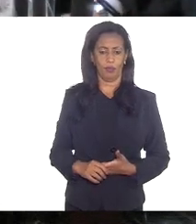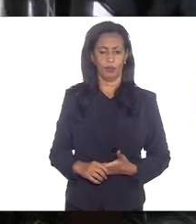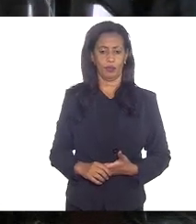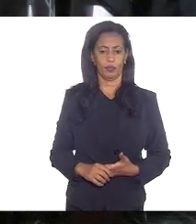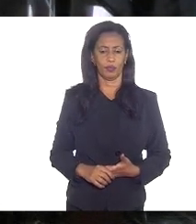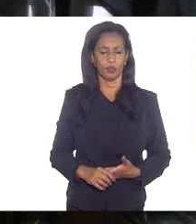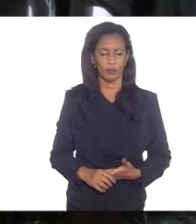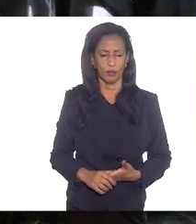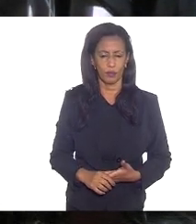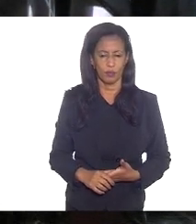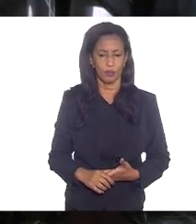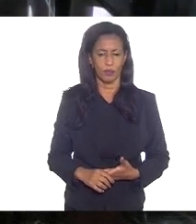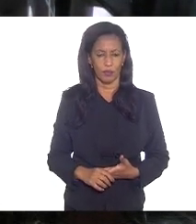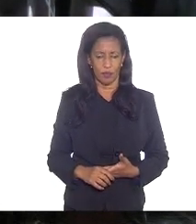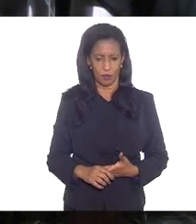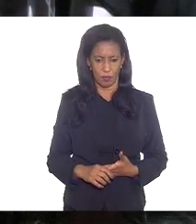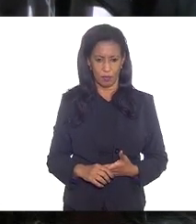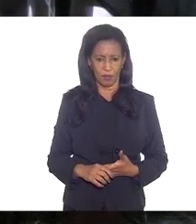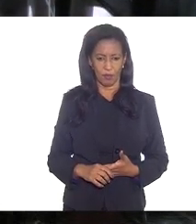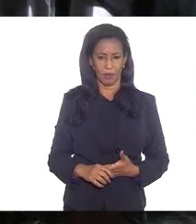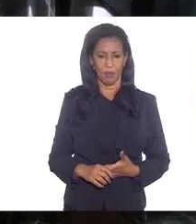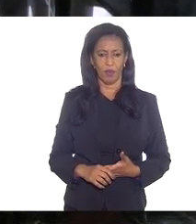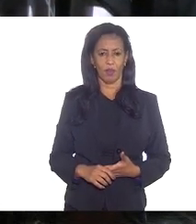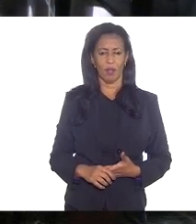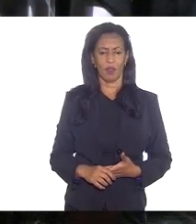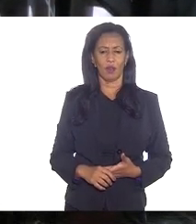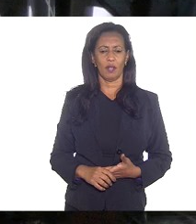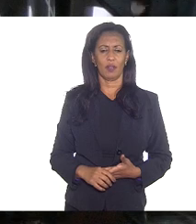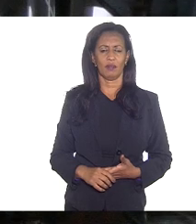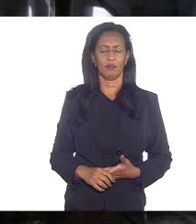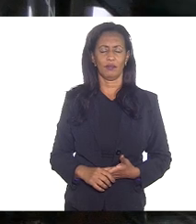Ô, presidente, tudo bem, pessoal? Tudo bem, amigo.